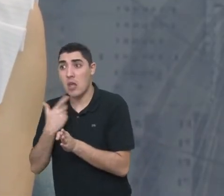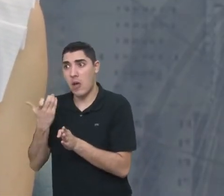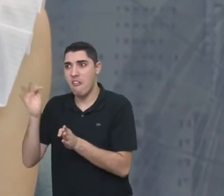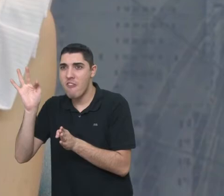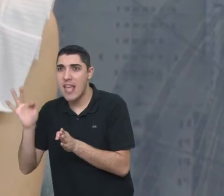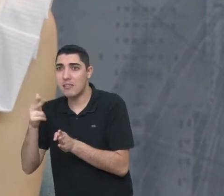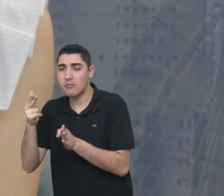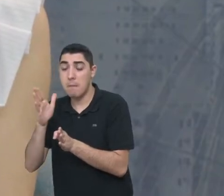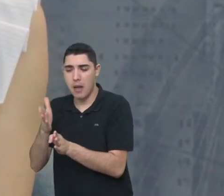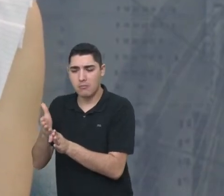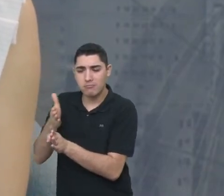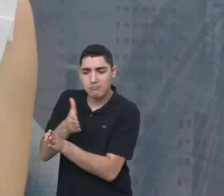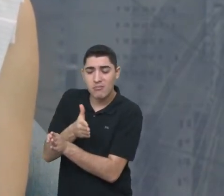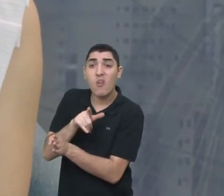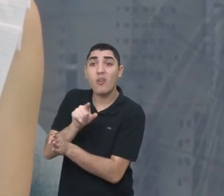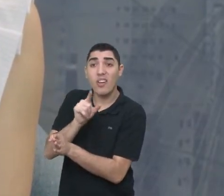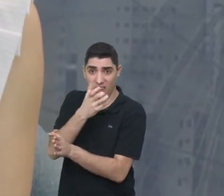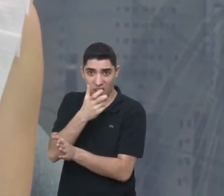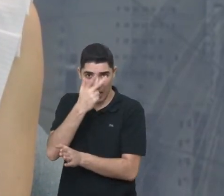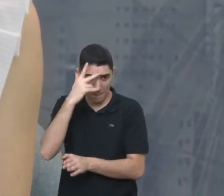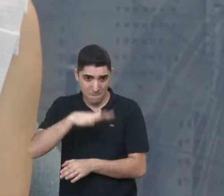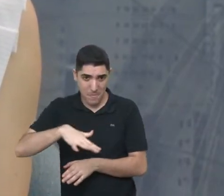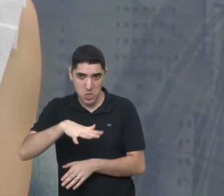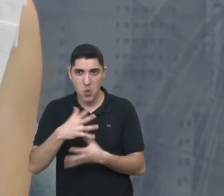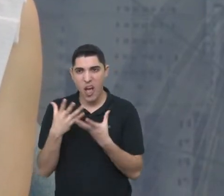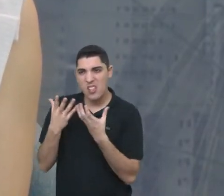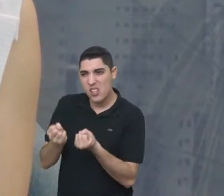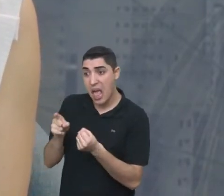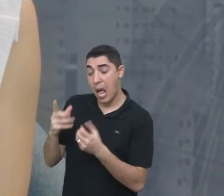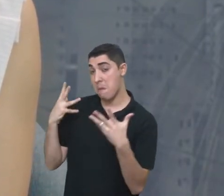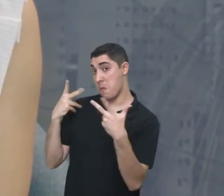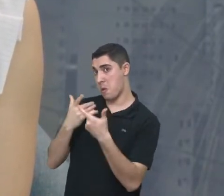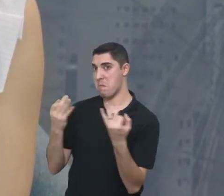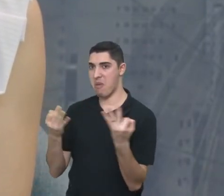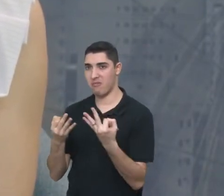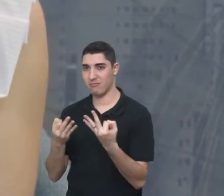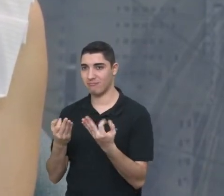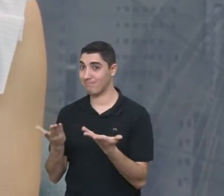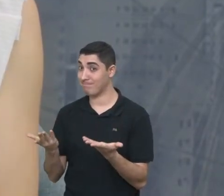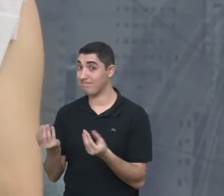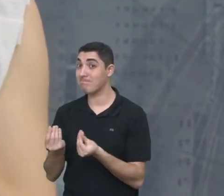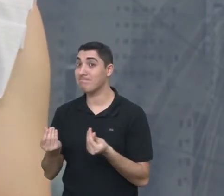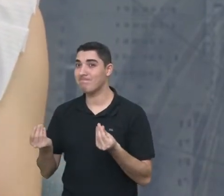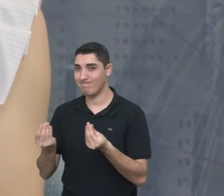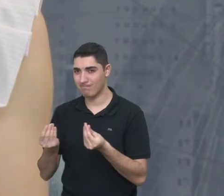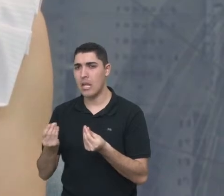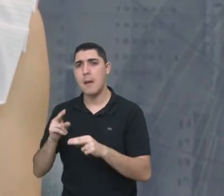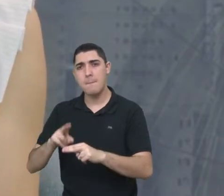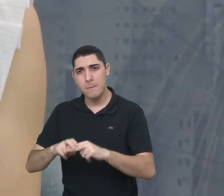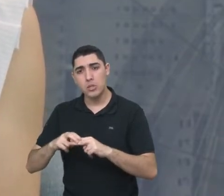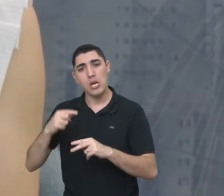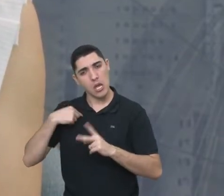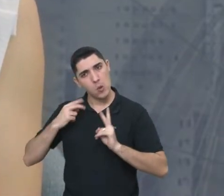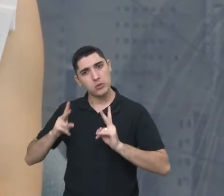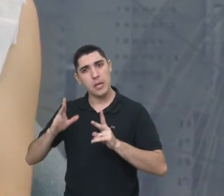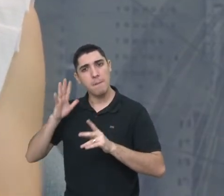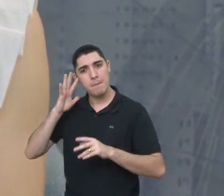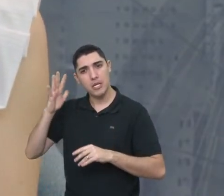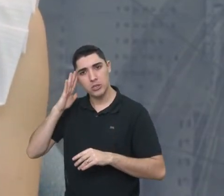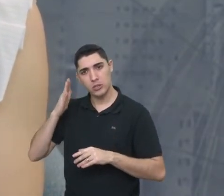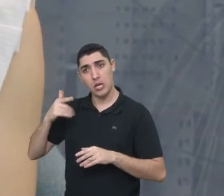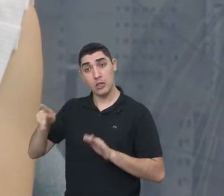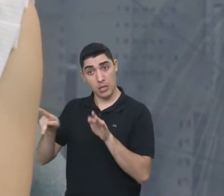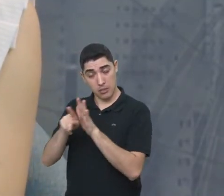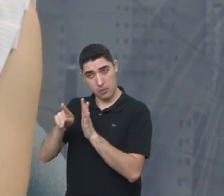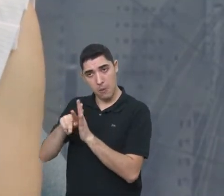a felicidade, né? A sensação de aceitação. E eu busco muito fazer eu vou muito por essa